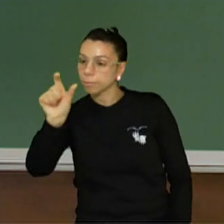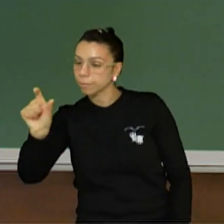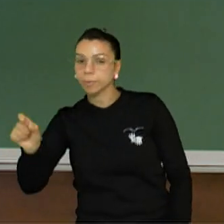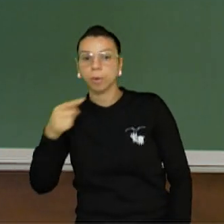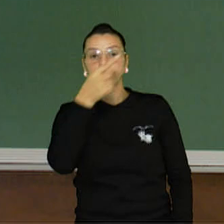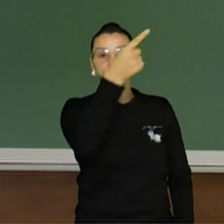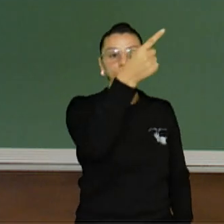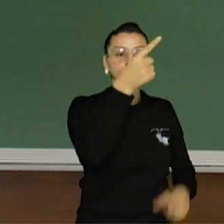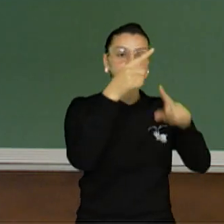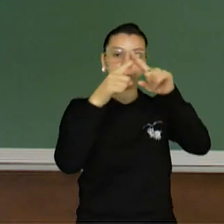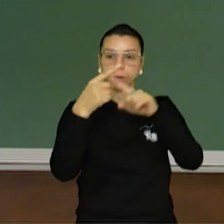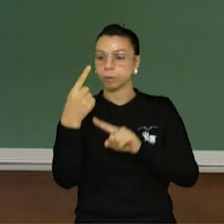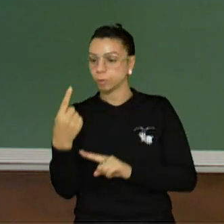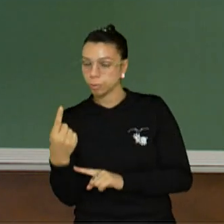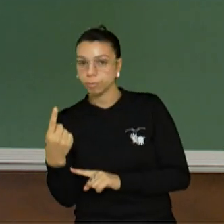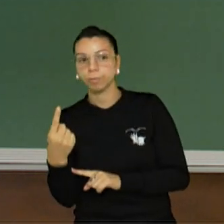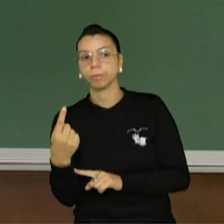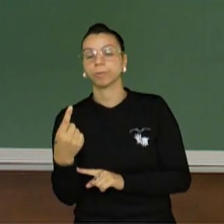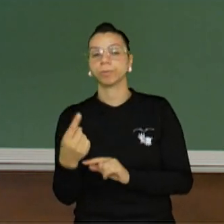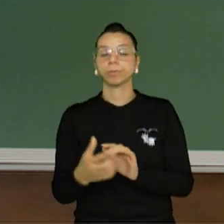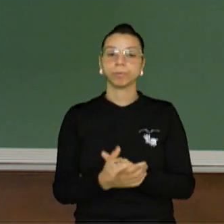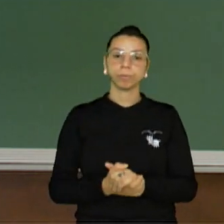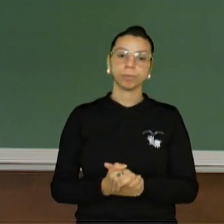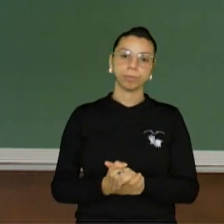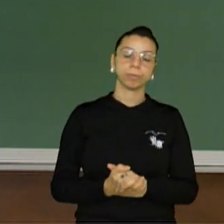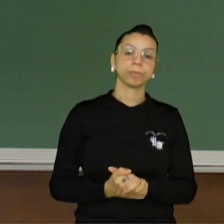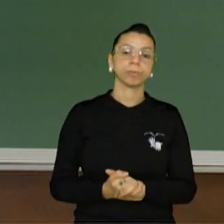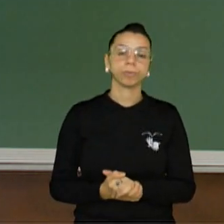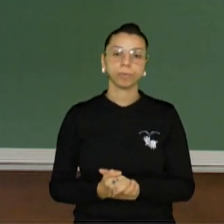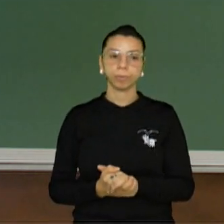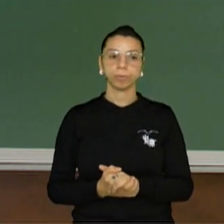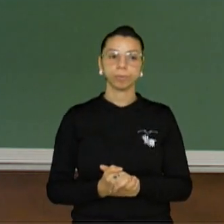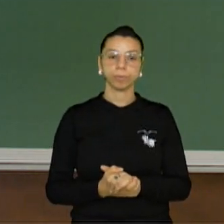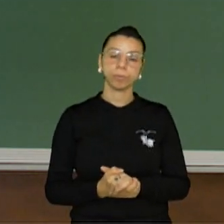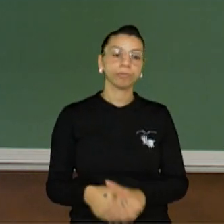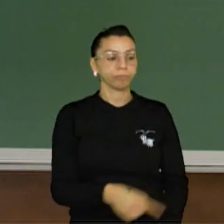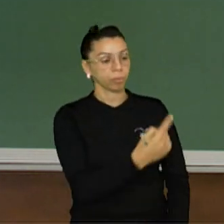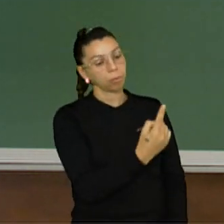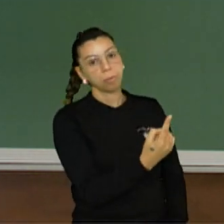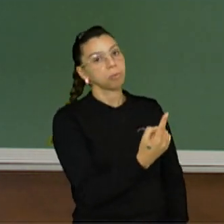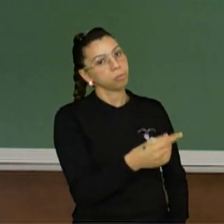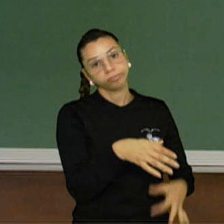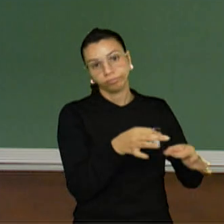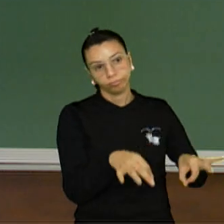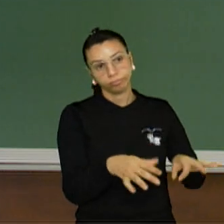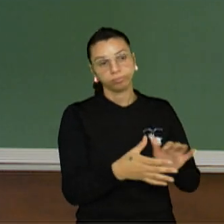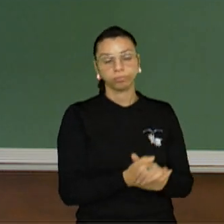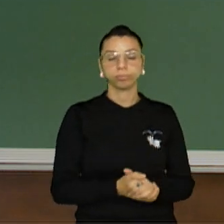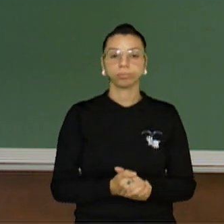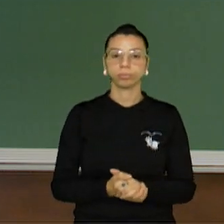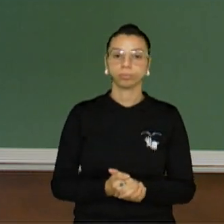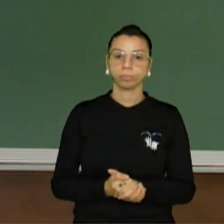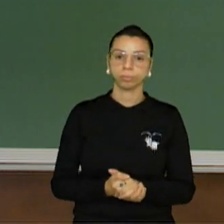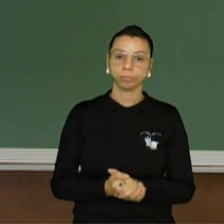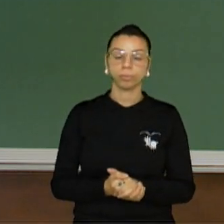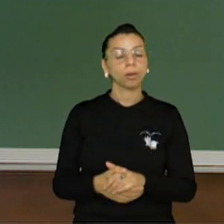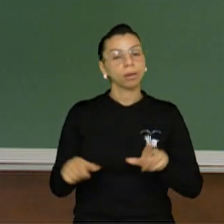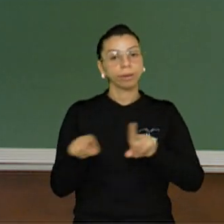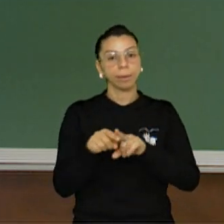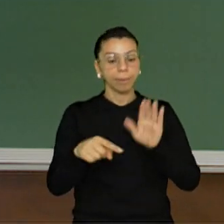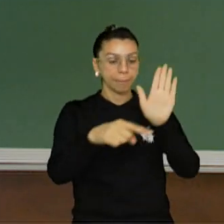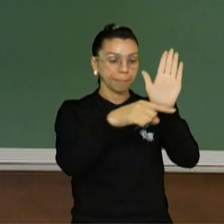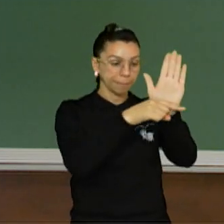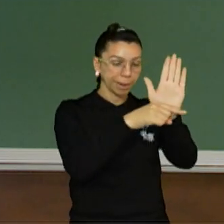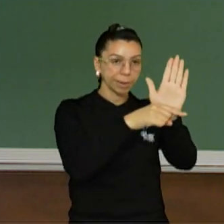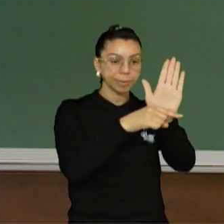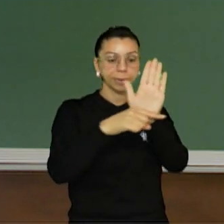vezes 1, na neutralidade do número 1, na multiplicação, que dá 1 mesmo, né? Aqui, jogo de sinal,